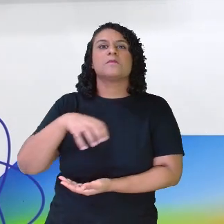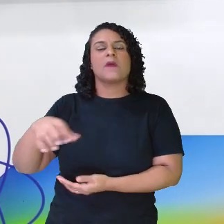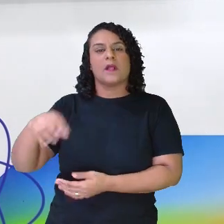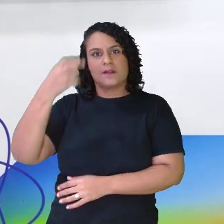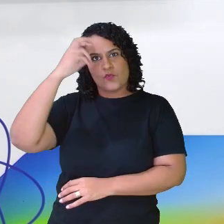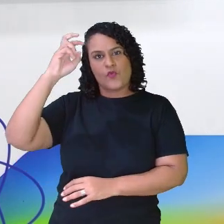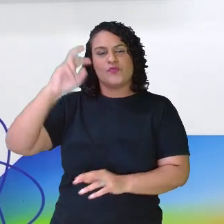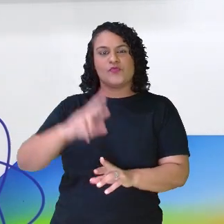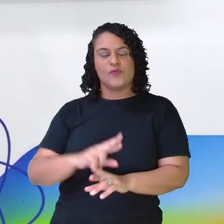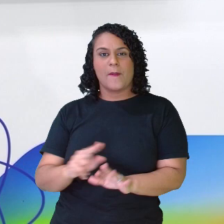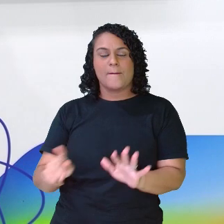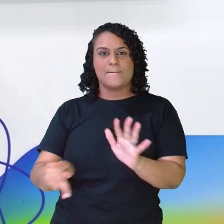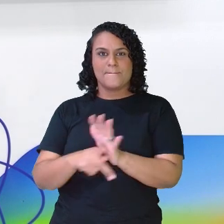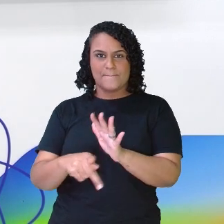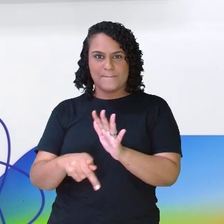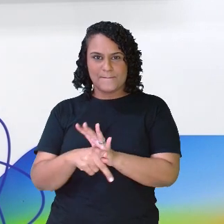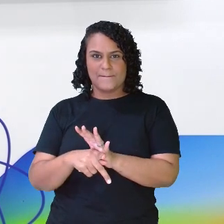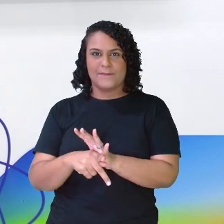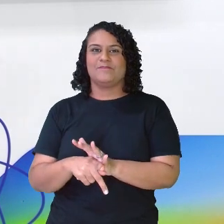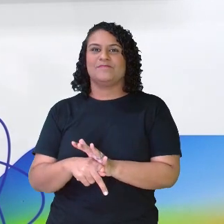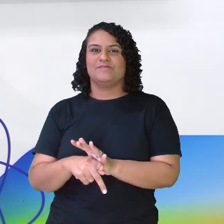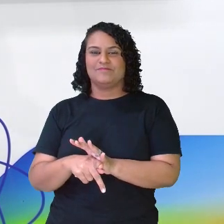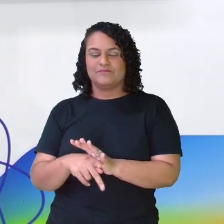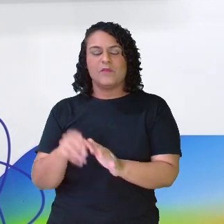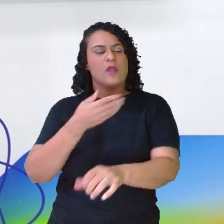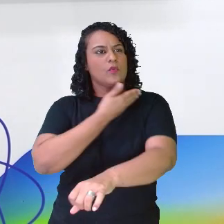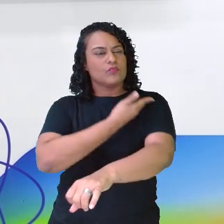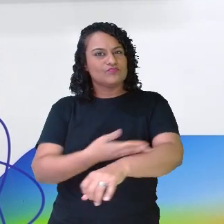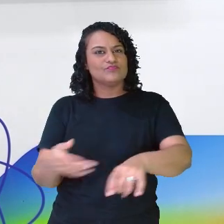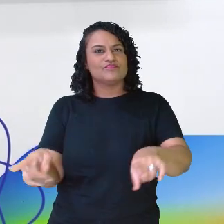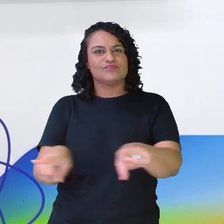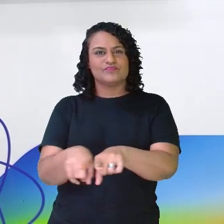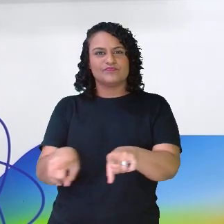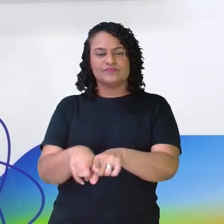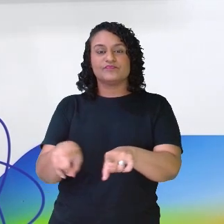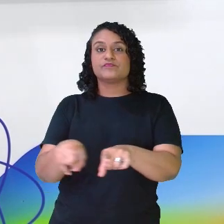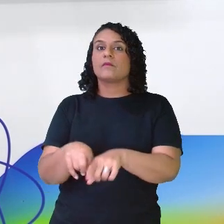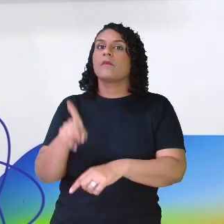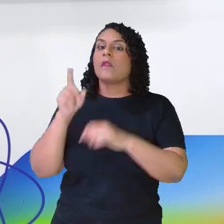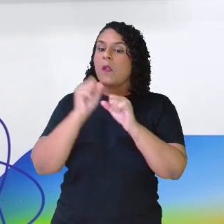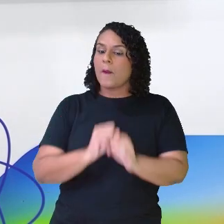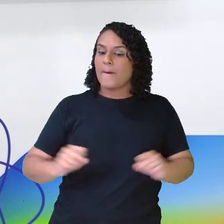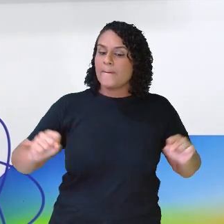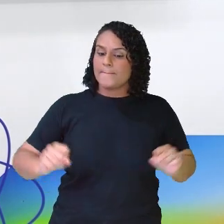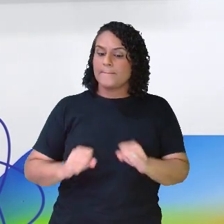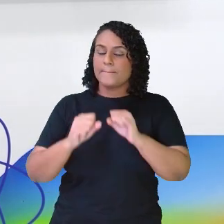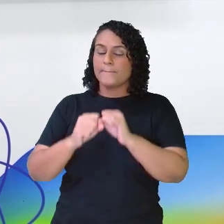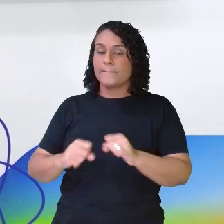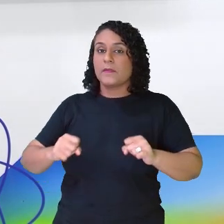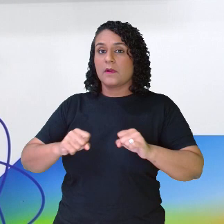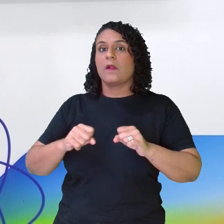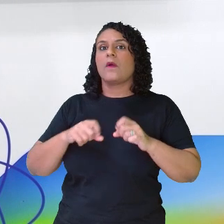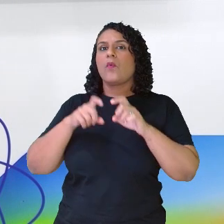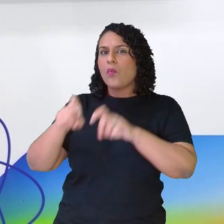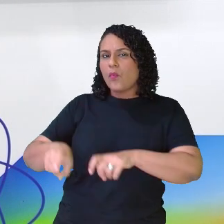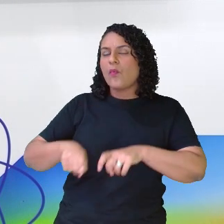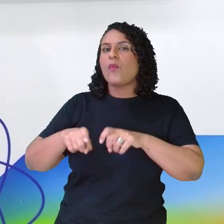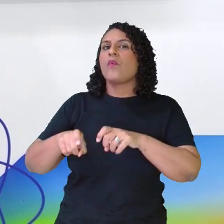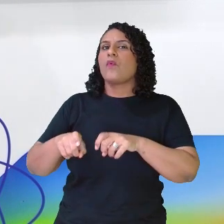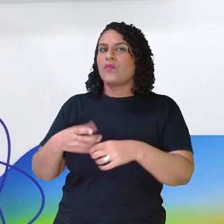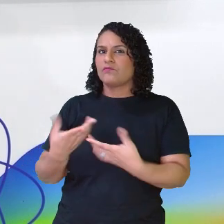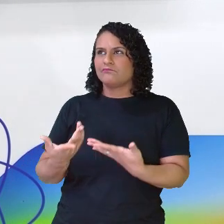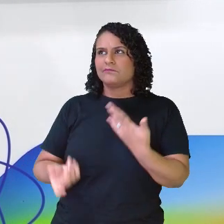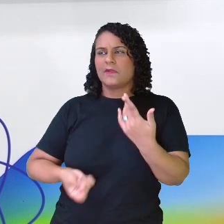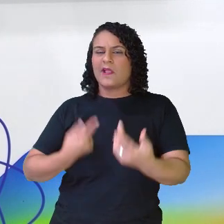determinada cultura, vai desenvolver determinados costumes. E o maracatu rural vai ser constituído aí